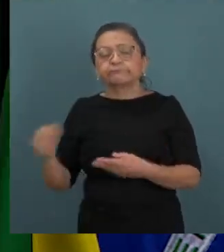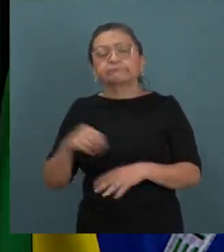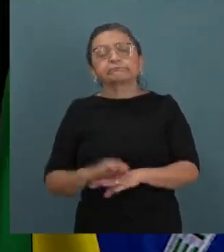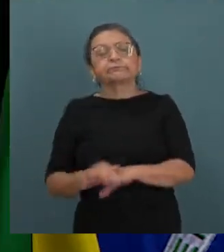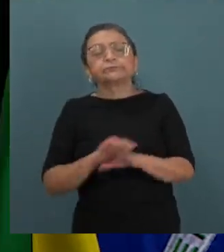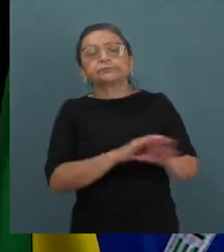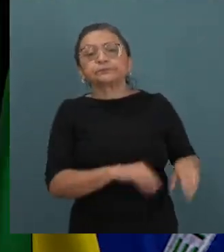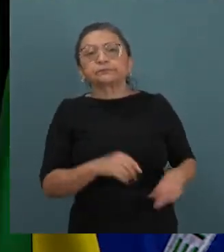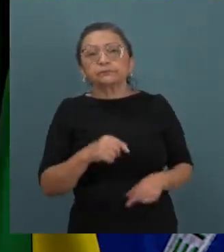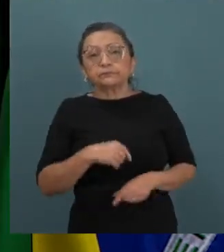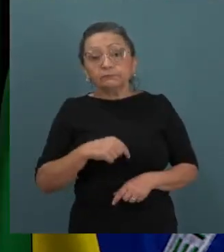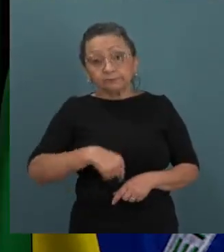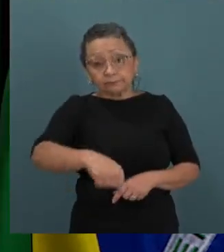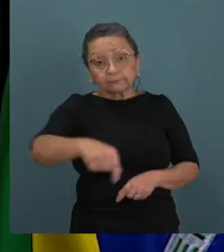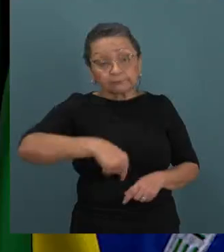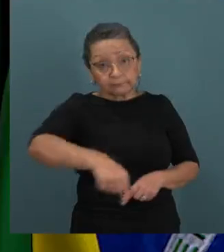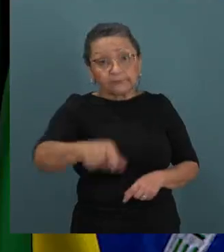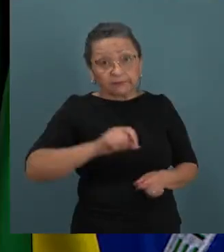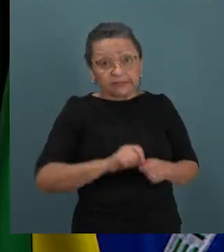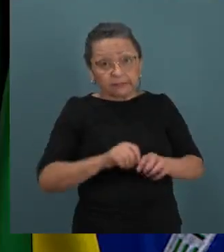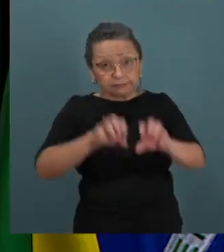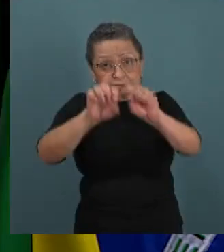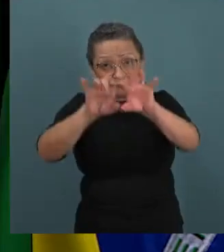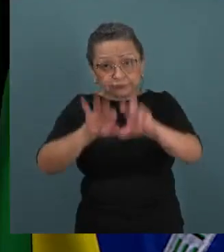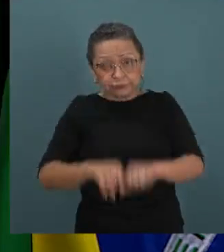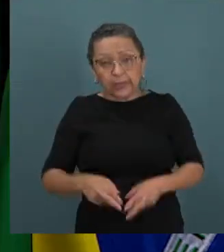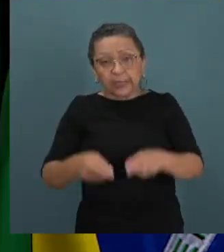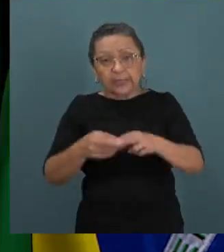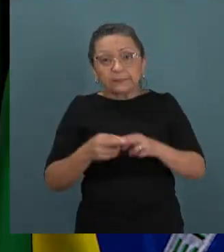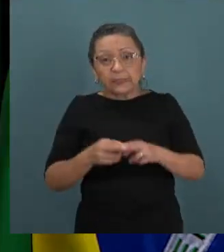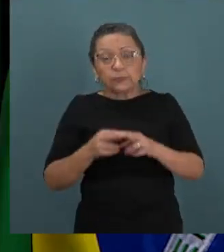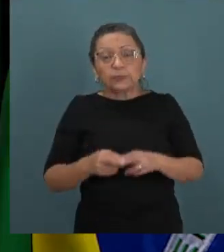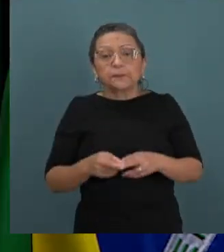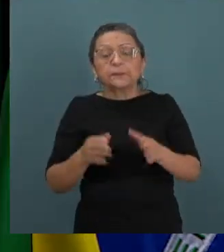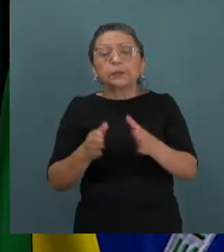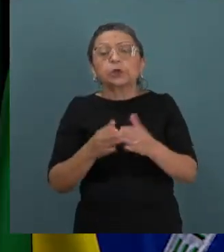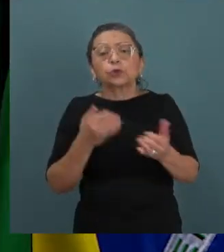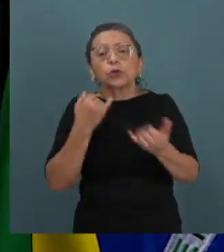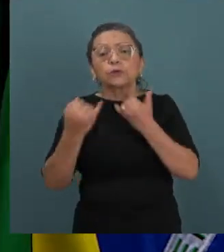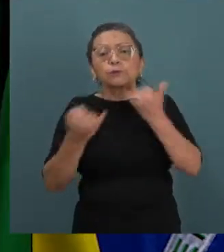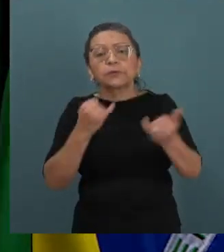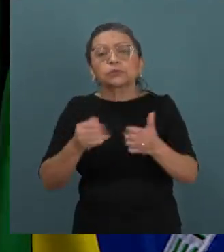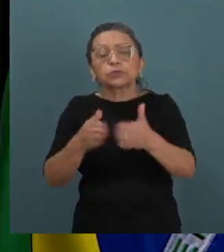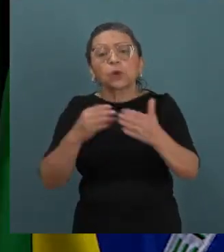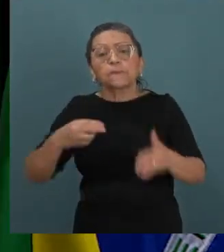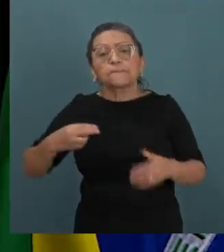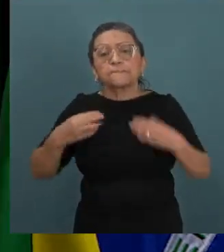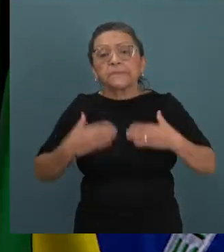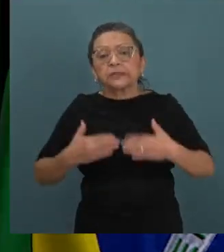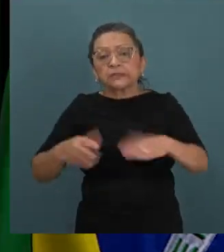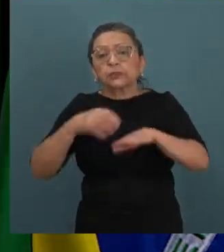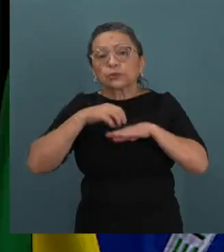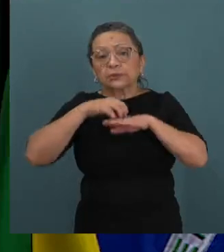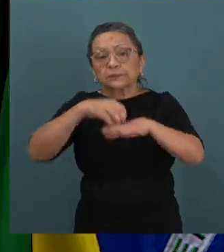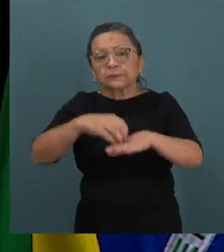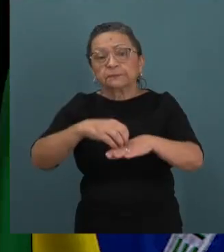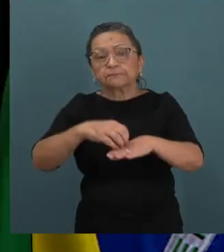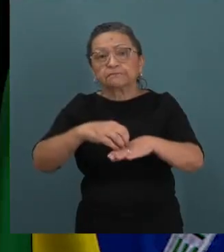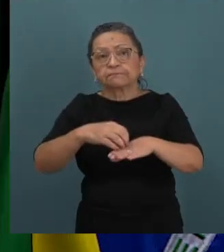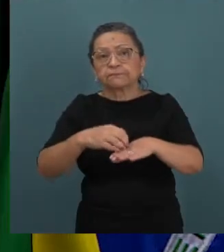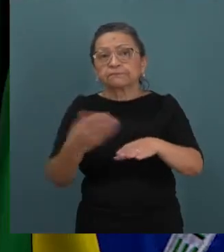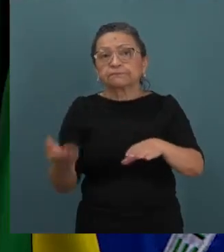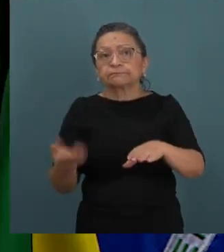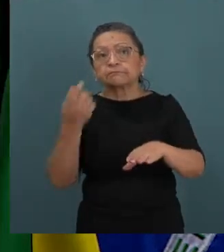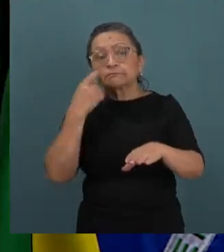dando entrada daqui a pouco, em instantes, de informações ao Ministério do Transportes e